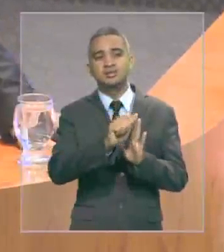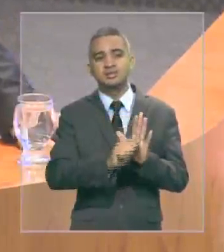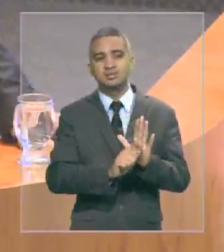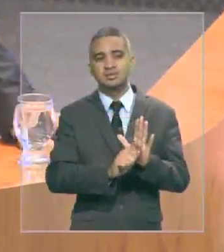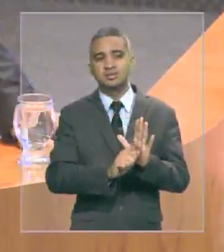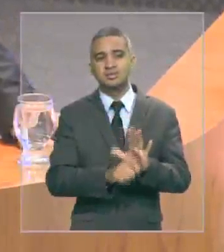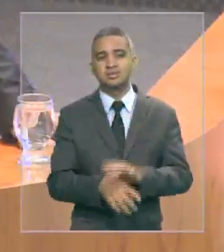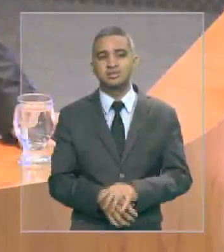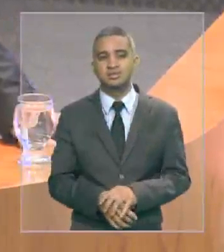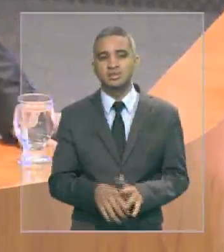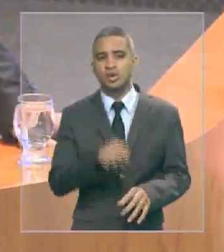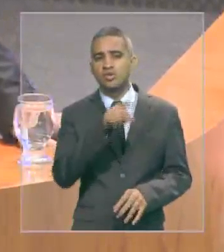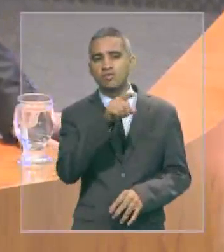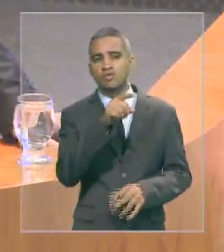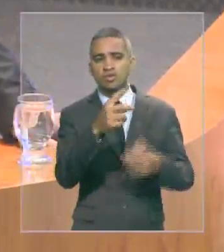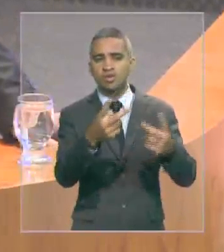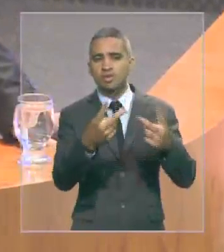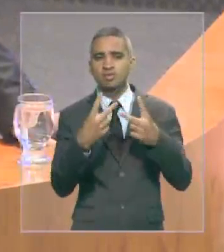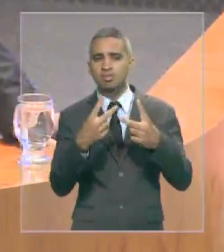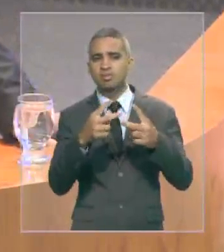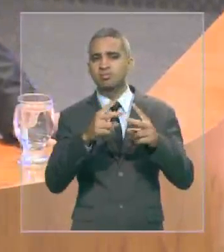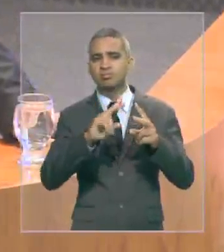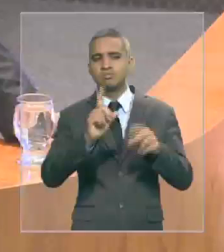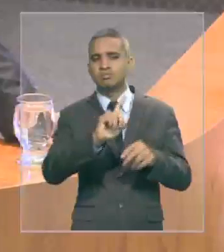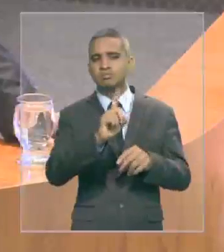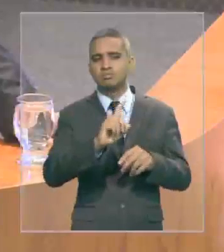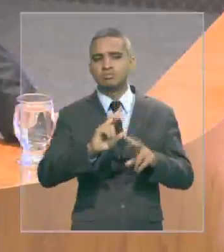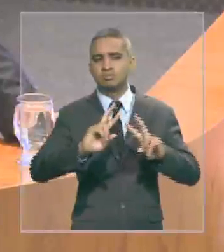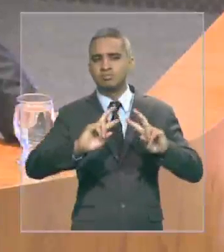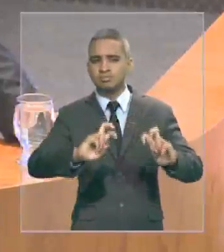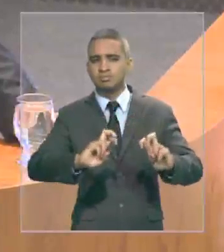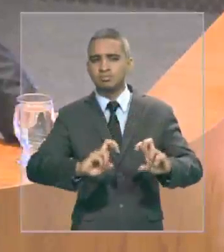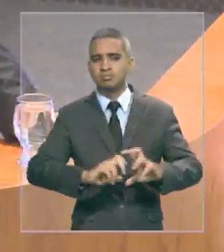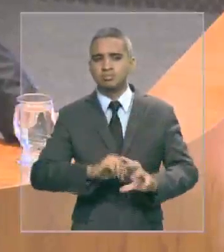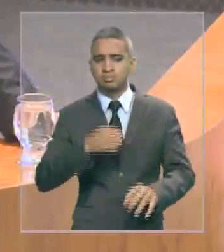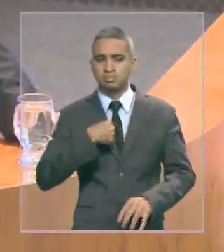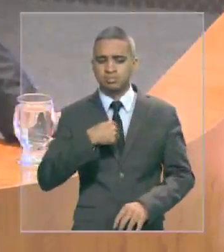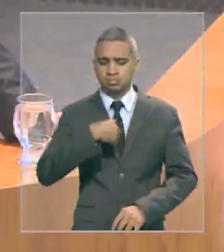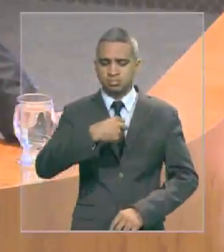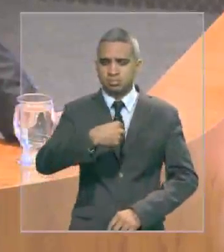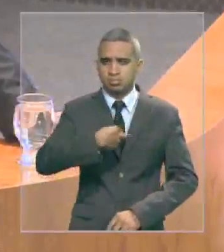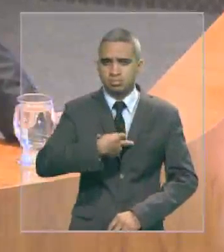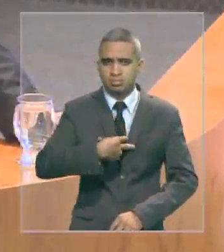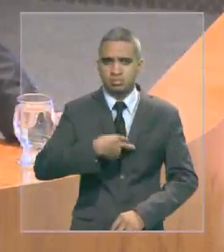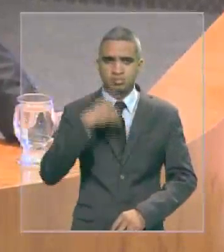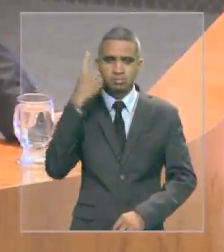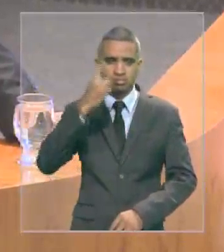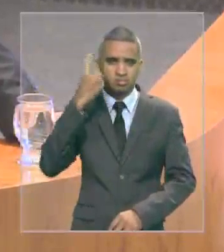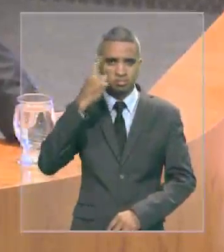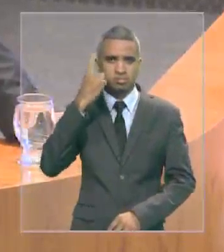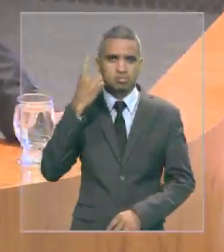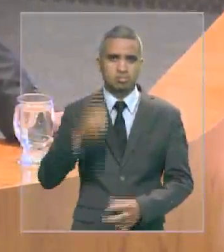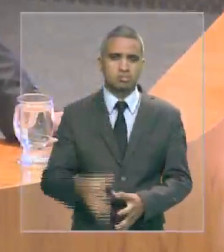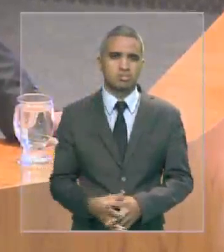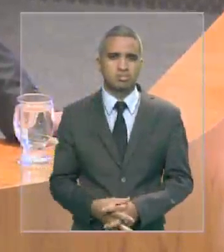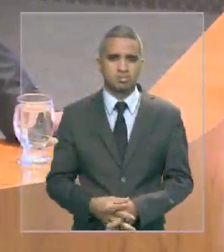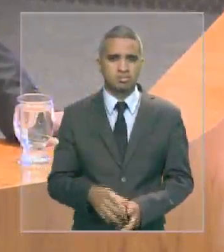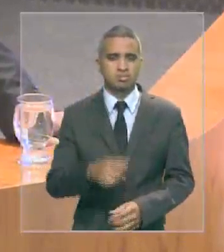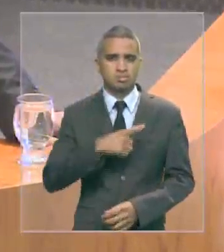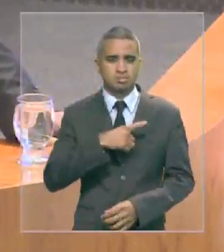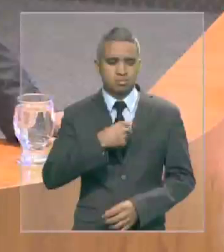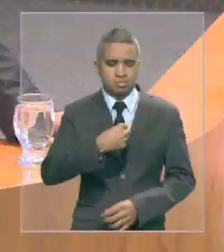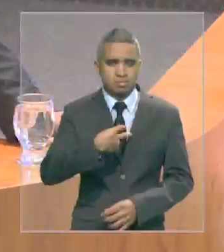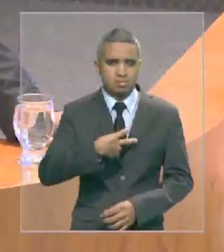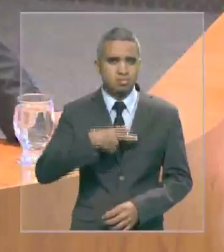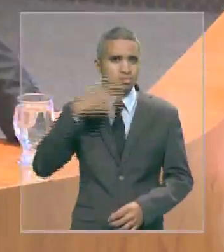meu debruçar sobre este parlamento, sobre a vocação parlamentar, a vocação de falar e